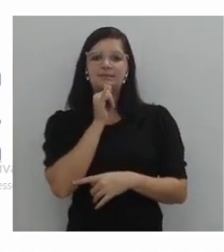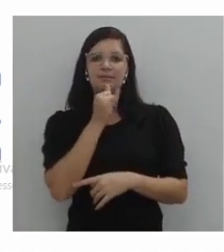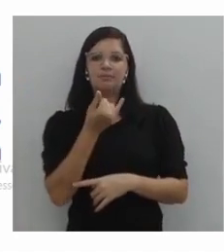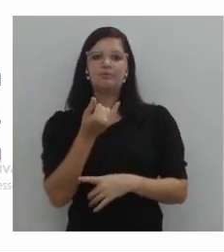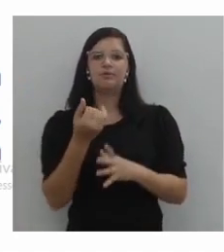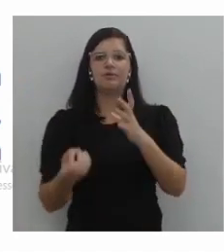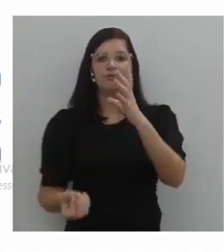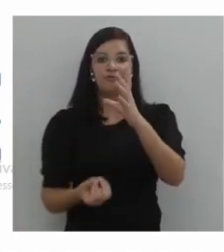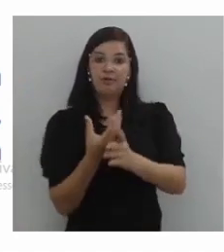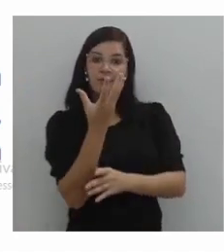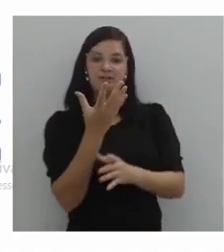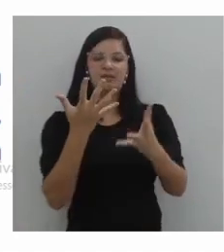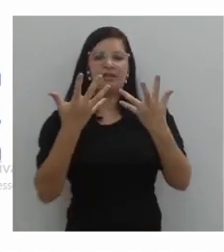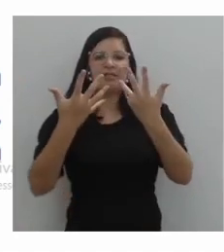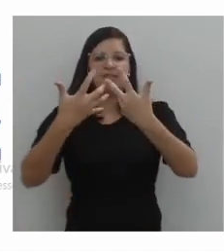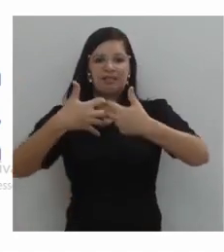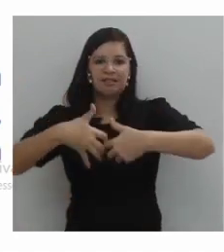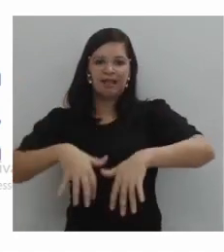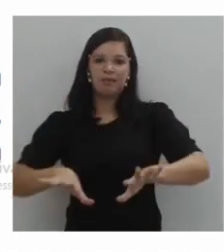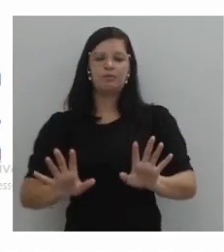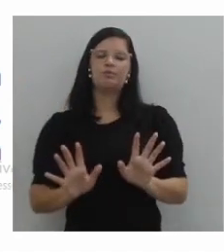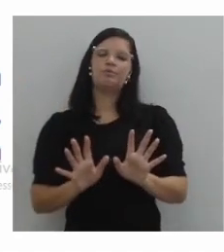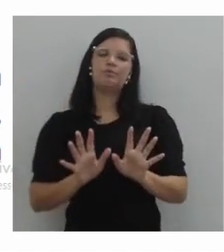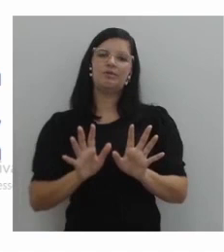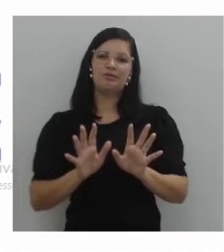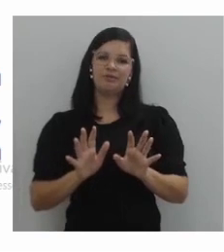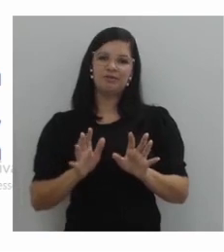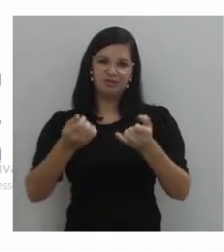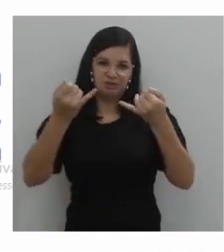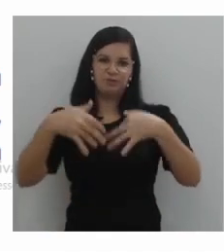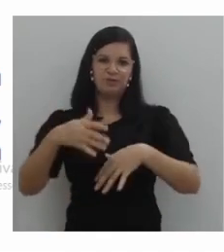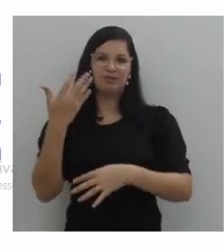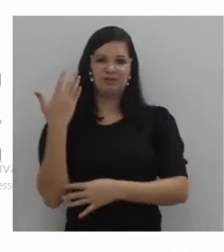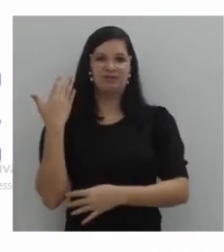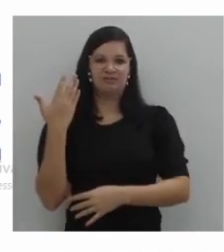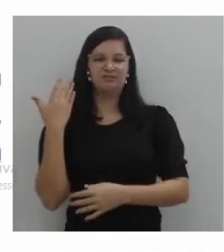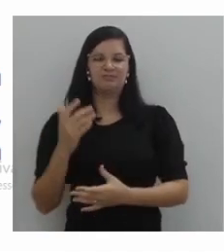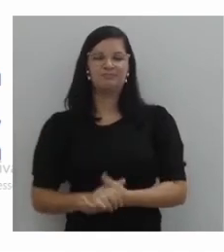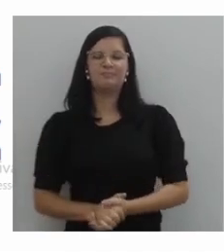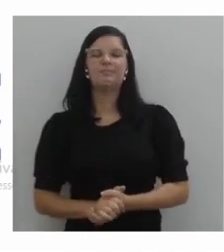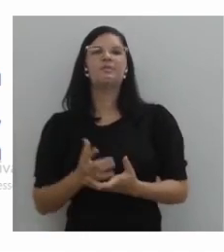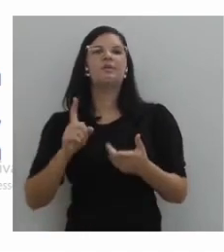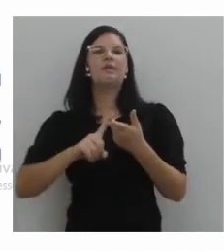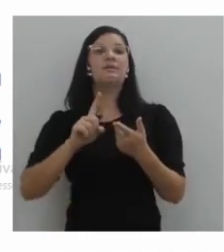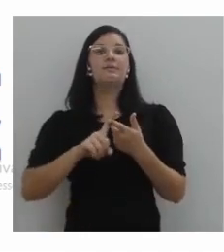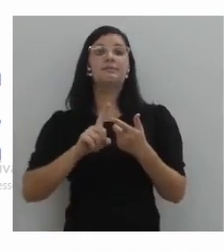de formação natural, assim como a gente entendeu sobre o aquífero Guarani,